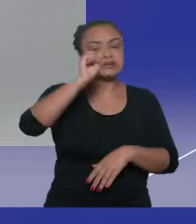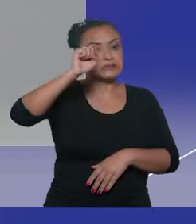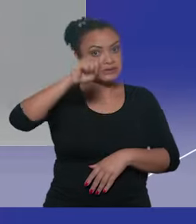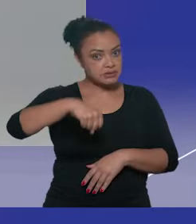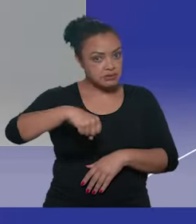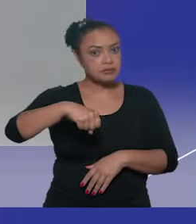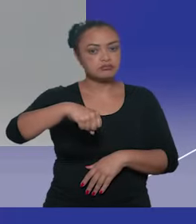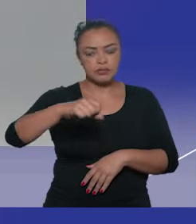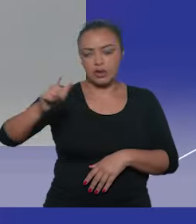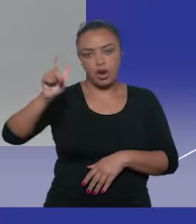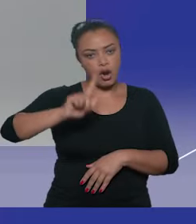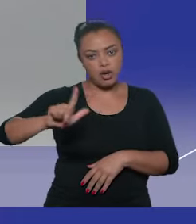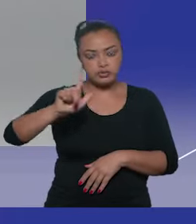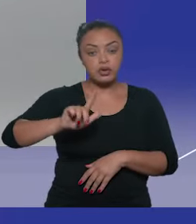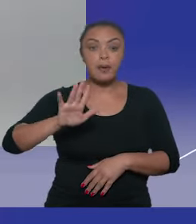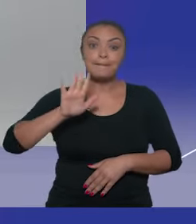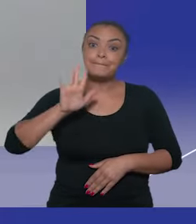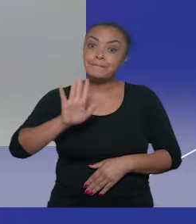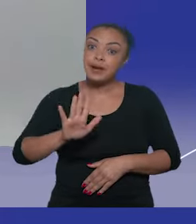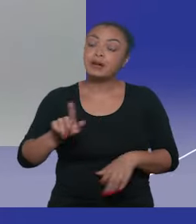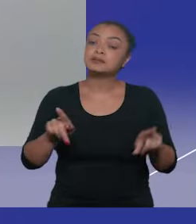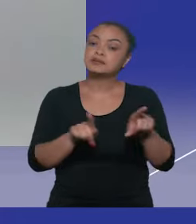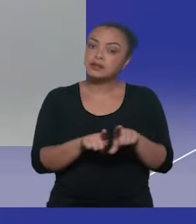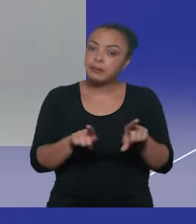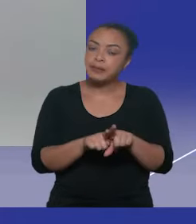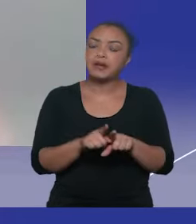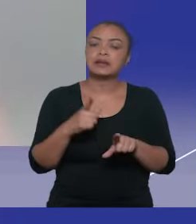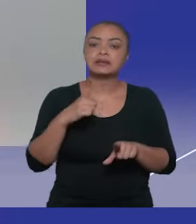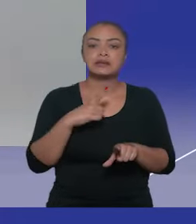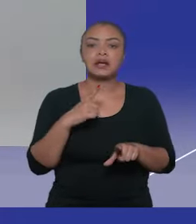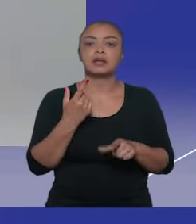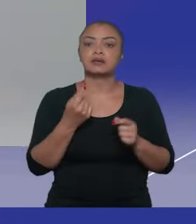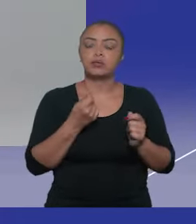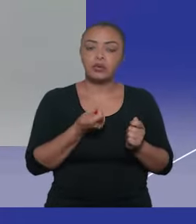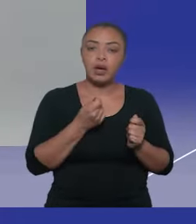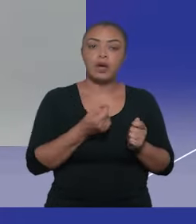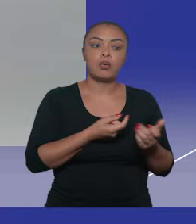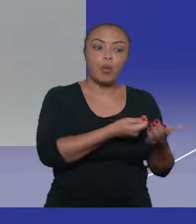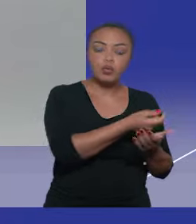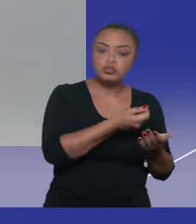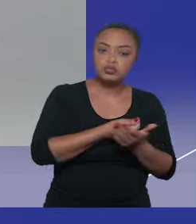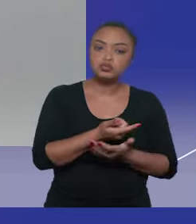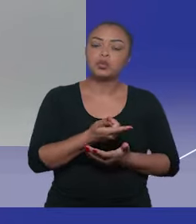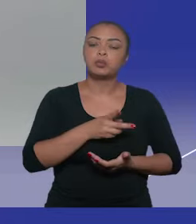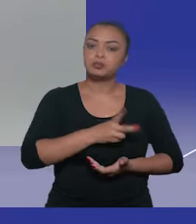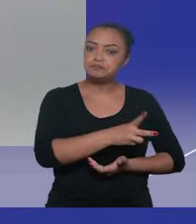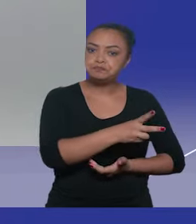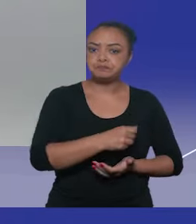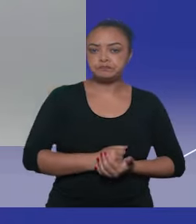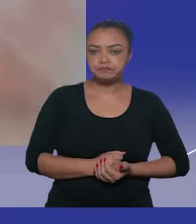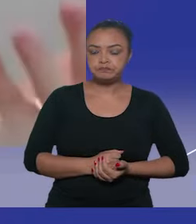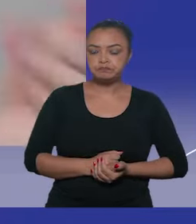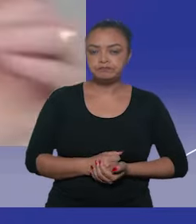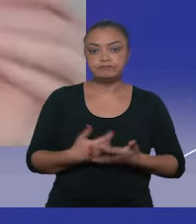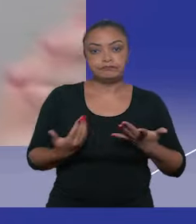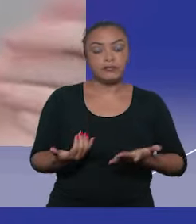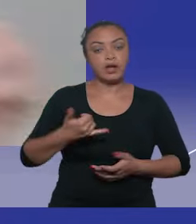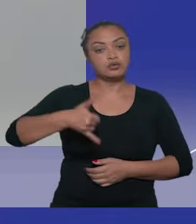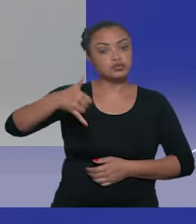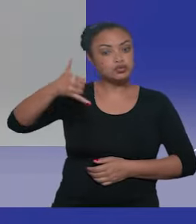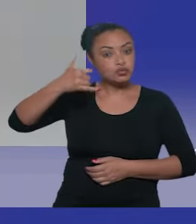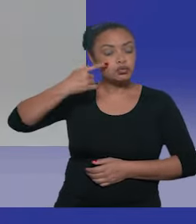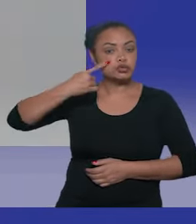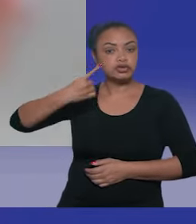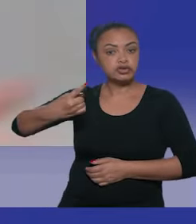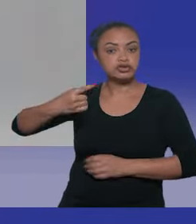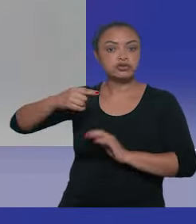bem assim. O agro ajudou muito, sem a menor dúvida, mas a gente também tem consumo resistente. Com essa taxa de